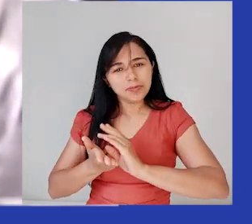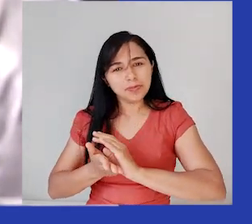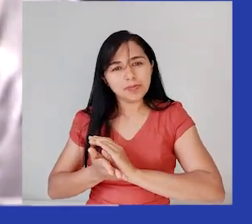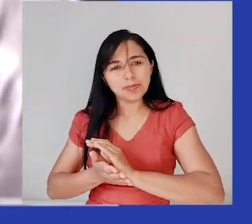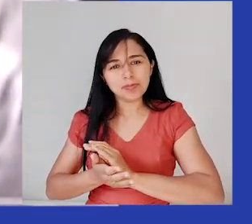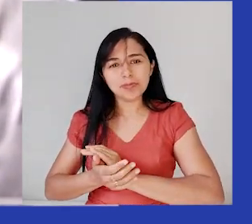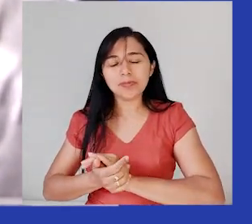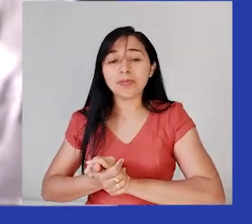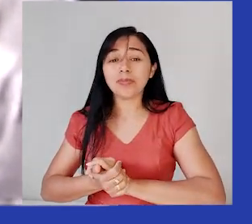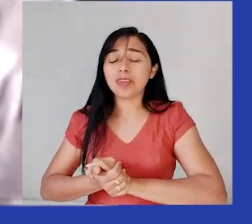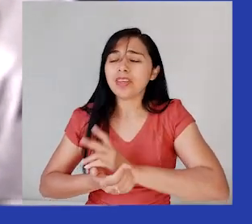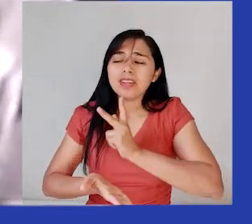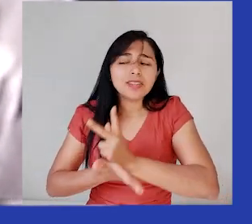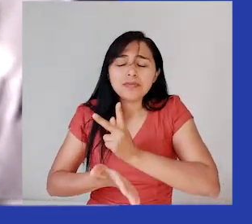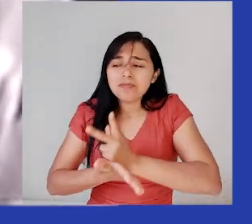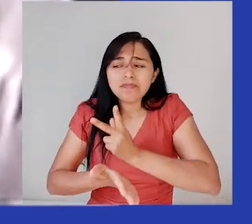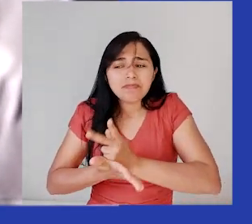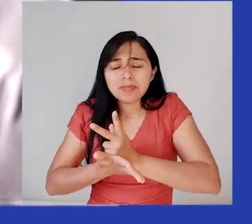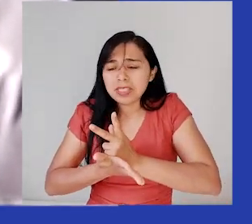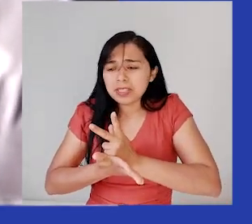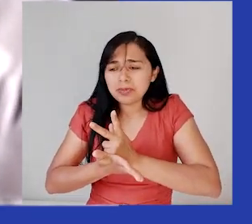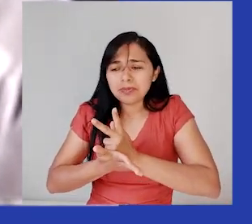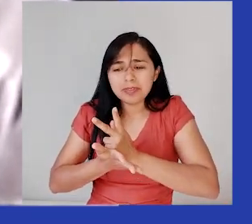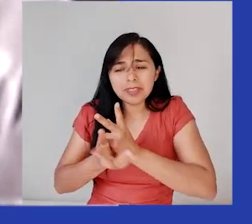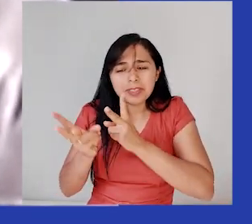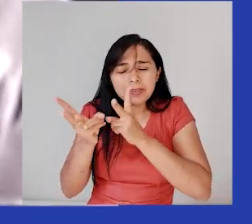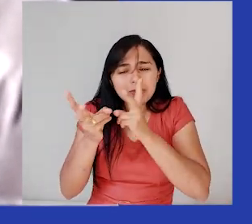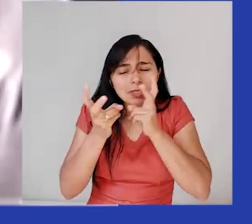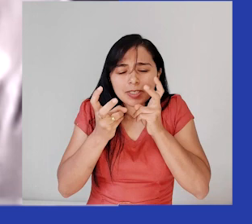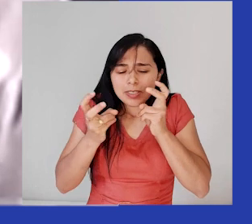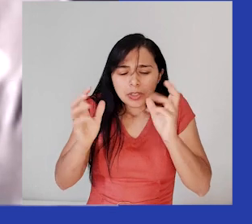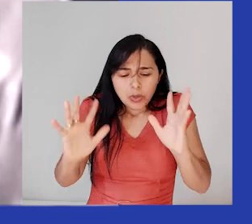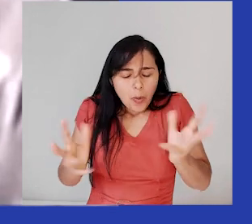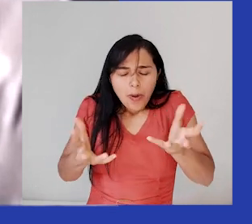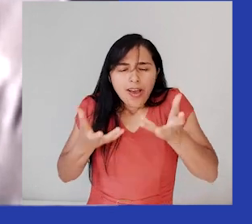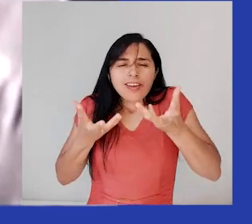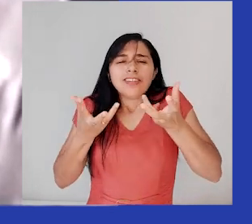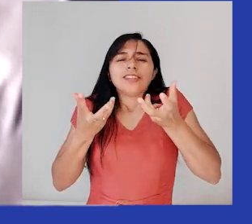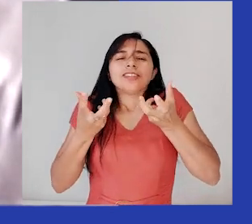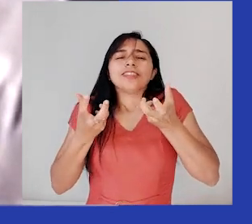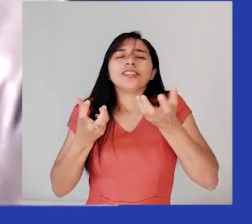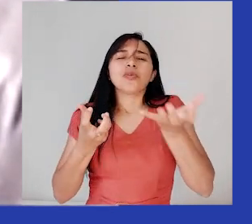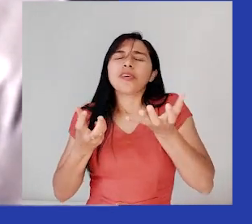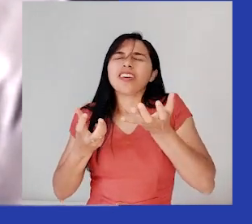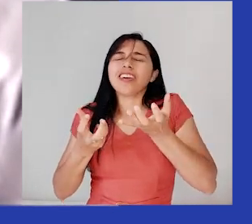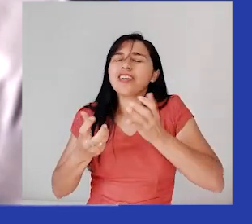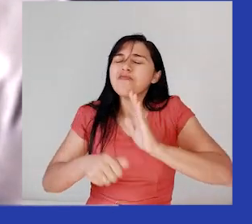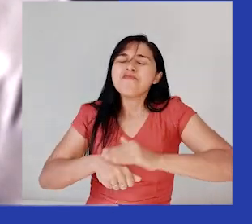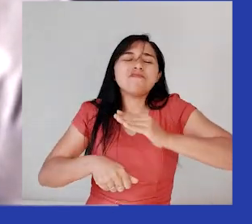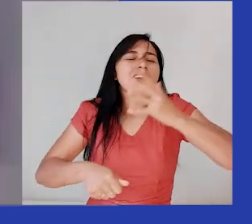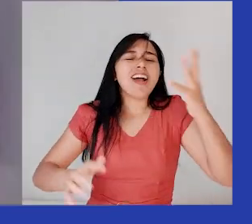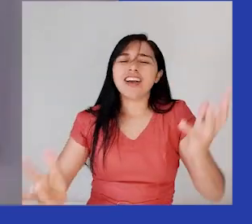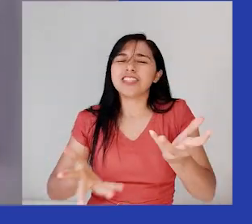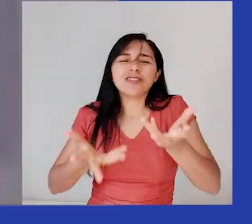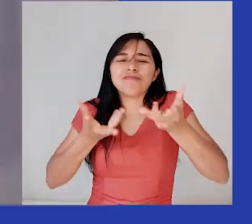que mesmo em face do maior encanto dele se encante mais meu pensamento.